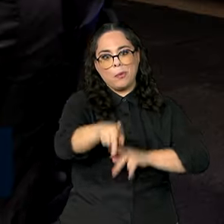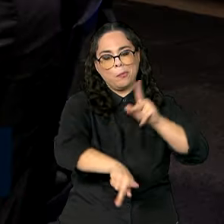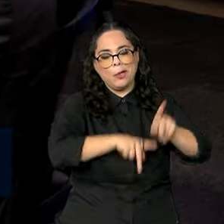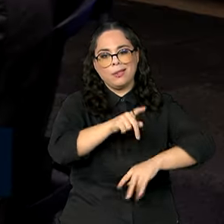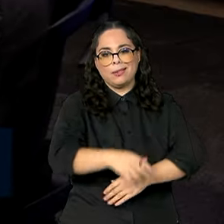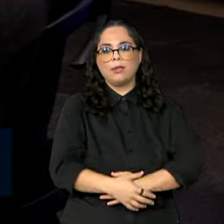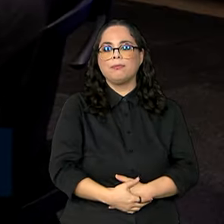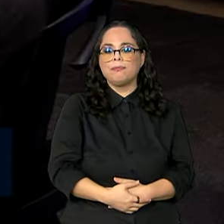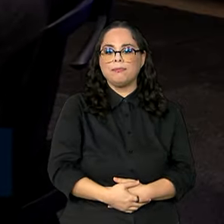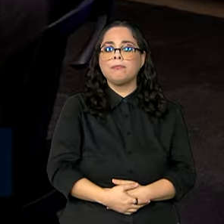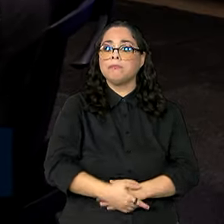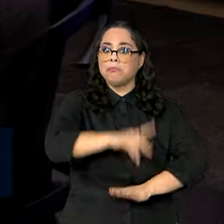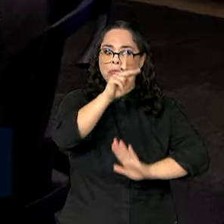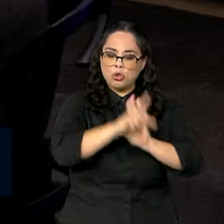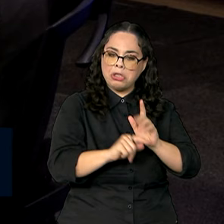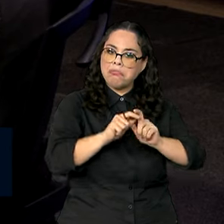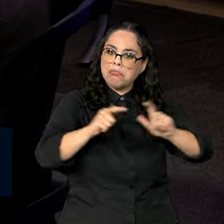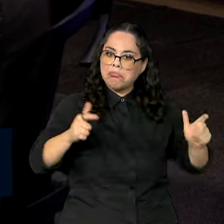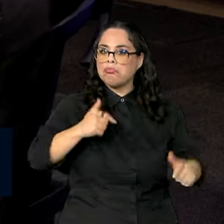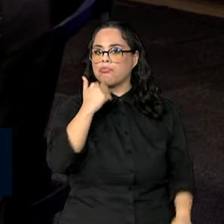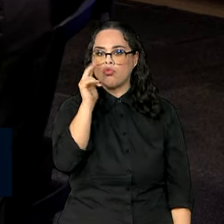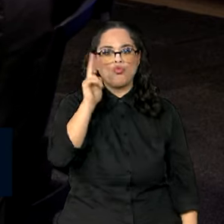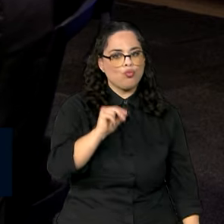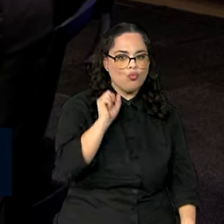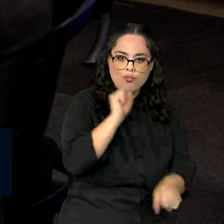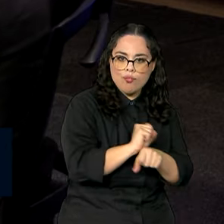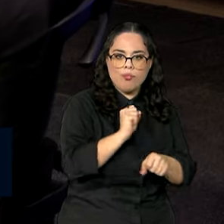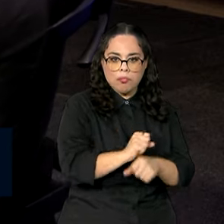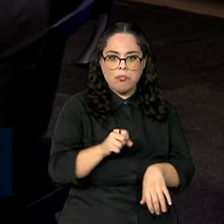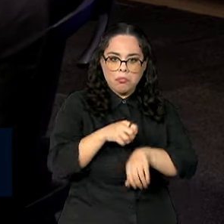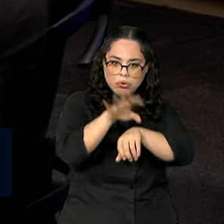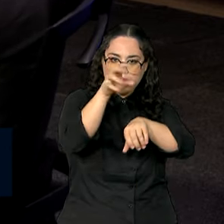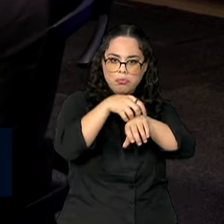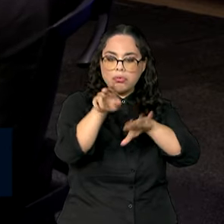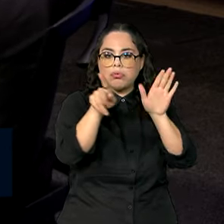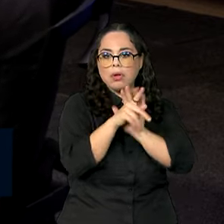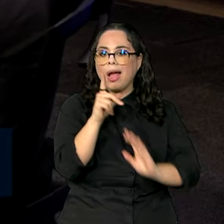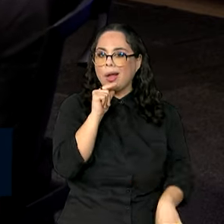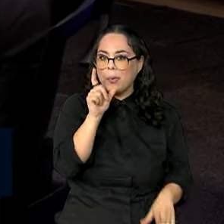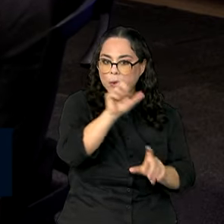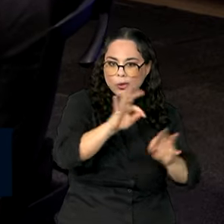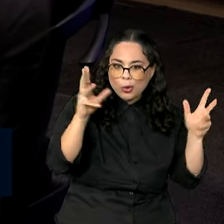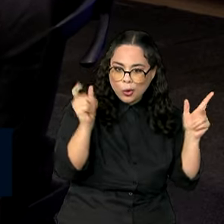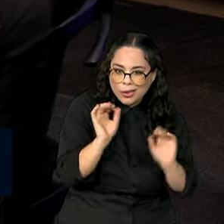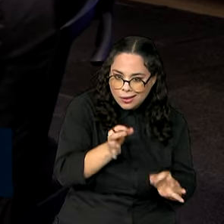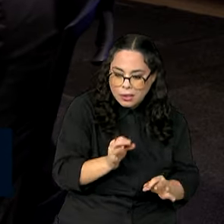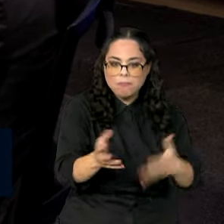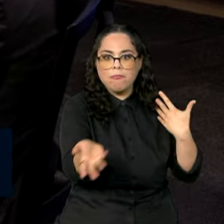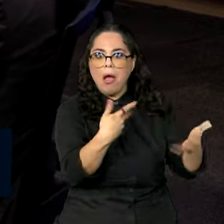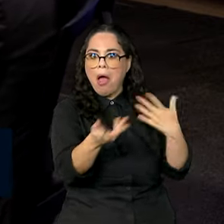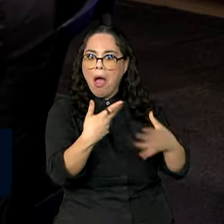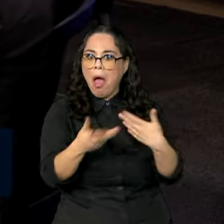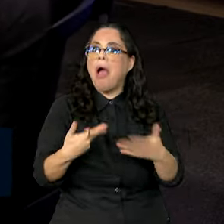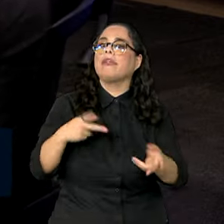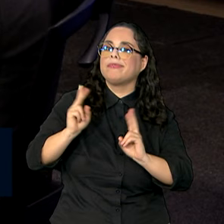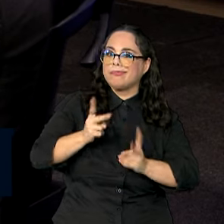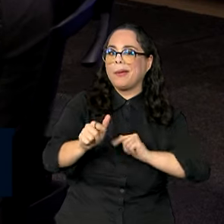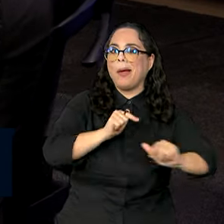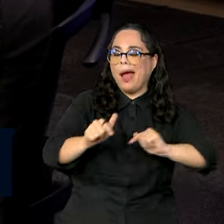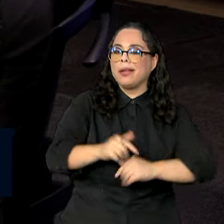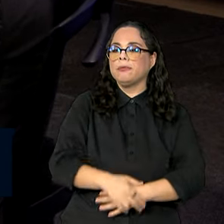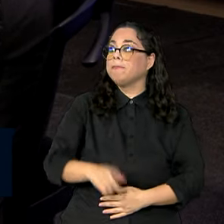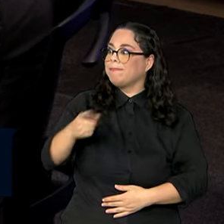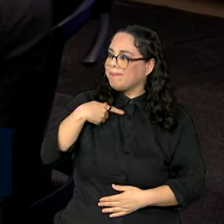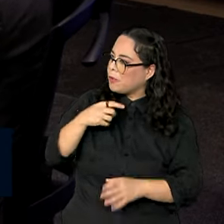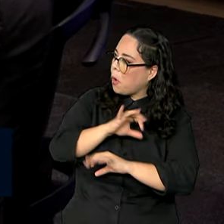um grande projeto, então, que não para de acontecer para levar água para quem precisa mesmo, né, secretário? Isso, é muito dinâmico. Tá ótimo. A gente